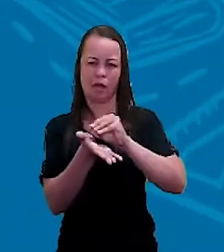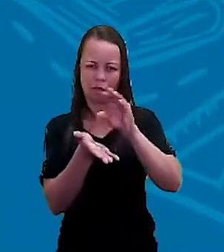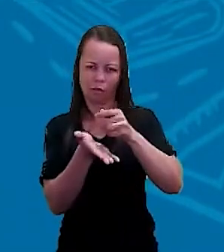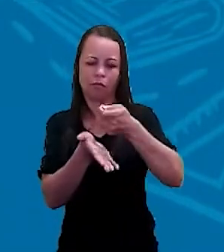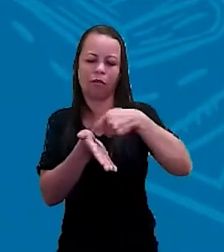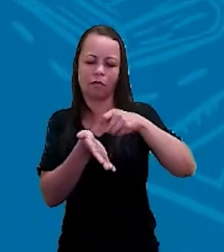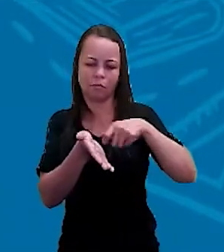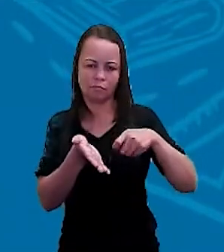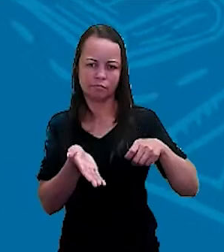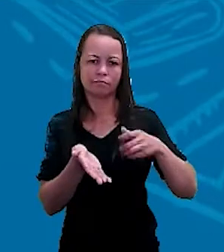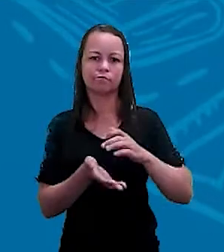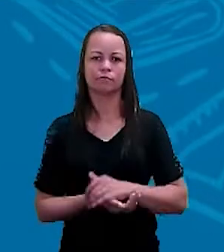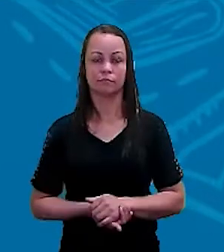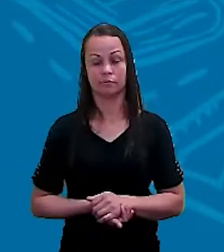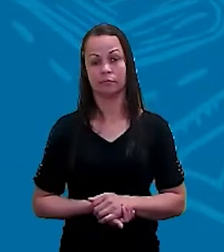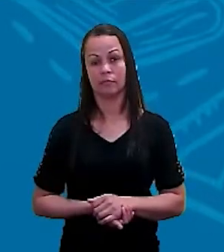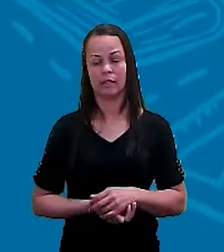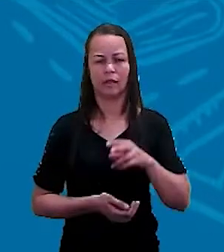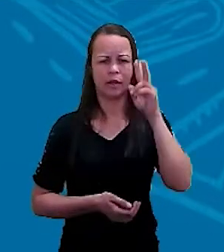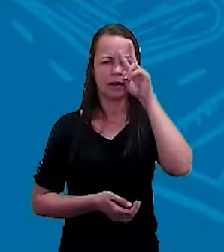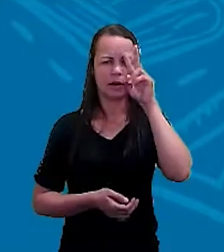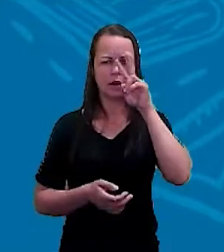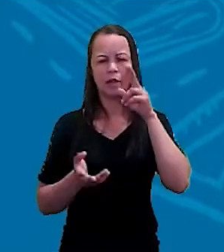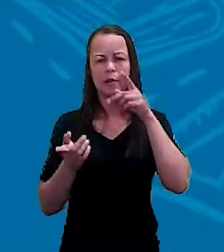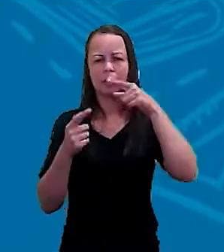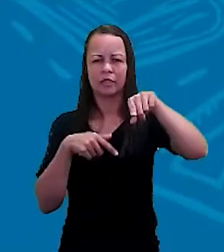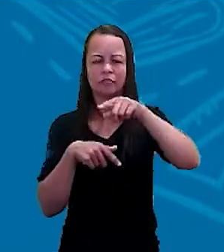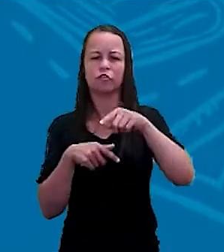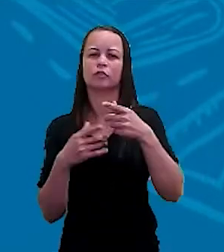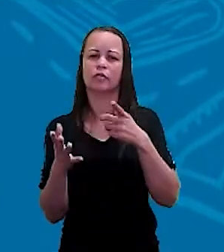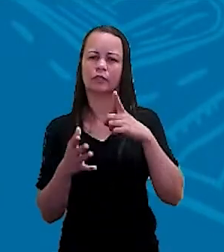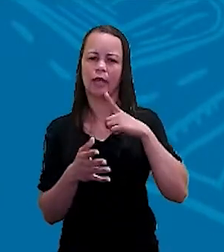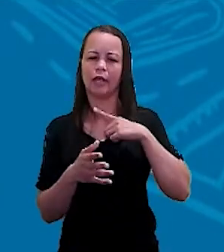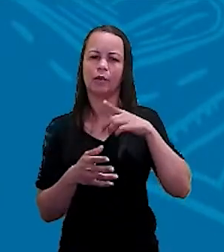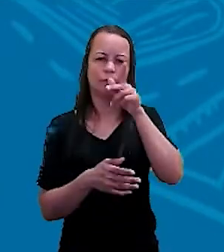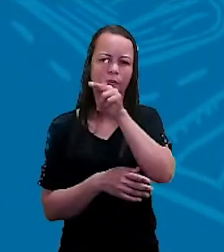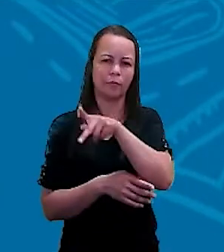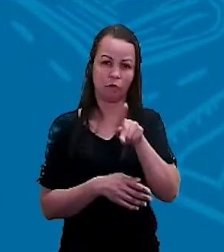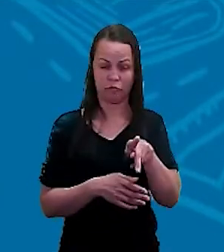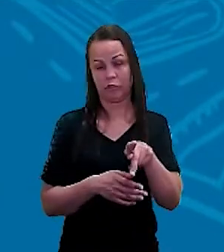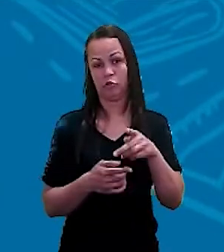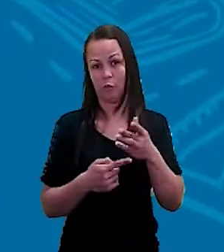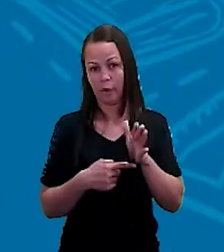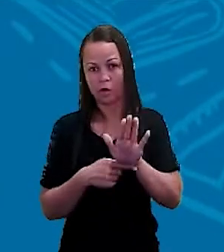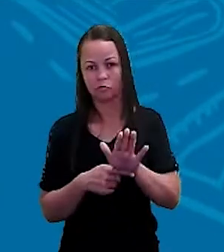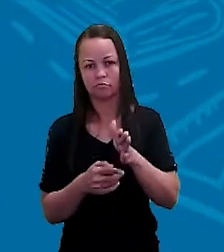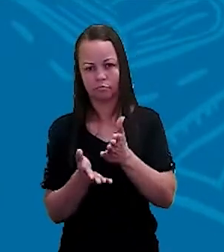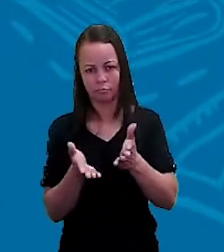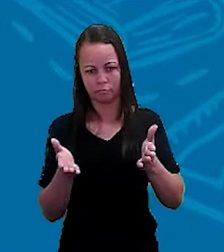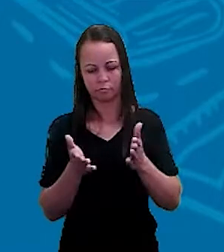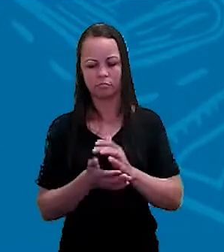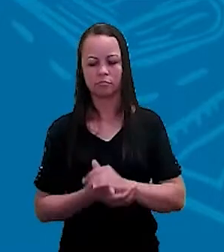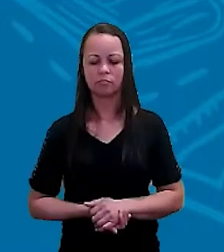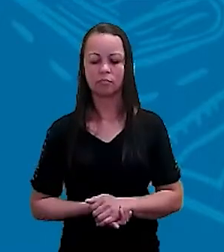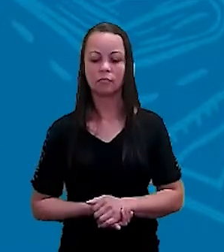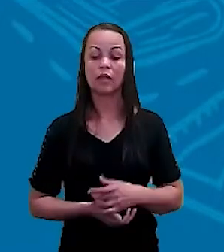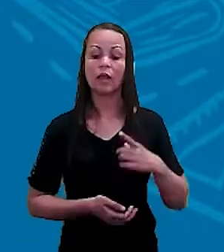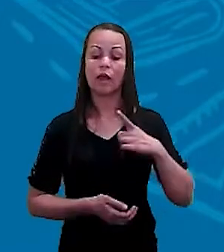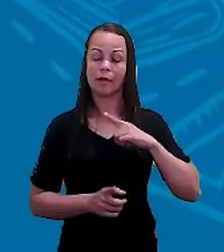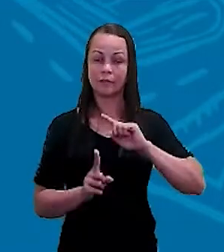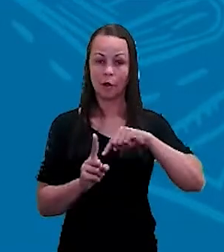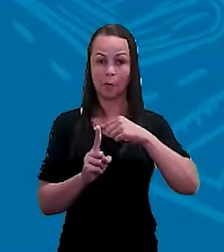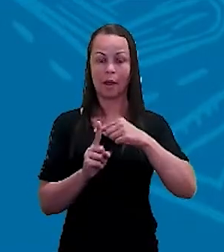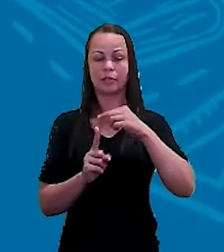dúvida, lembra que você tem aquele grande cuidador, que é quem, gente? Teu professor. E aqui, ó, o suco entérico, que aí ele vai